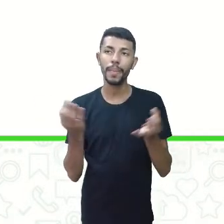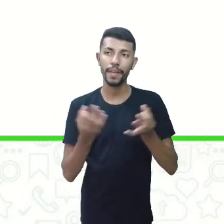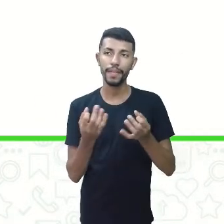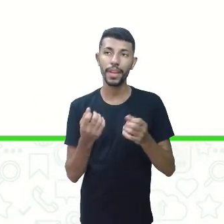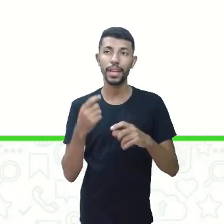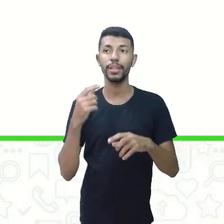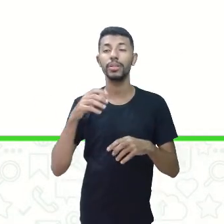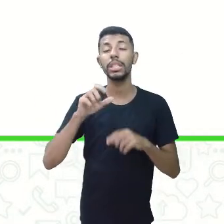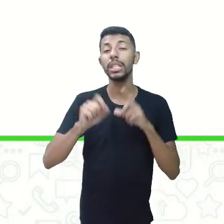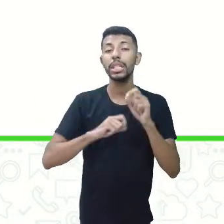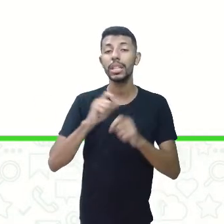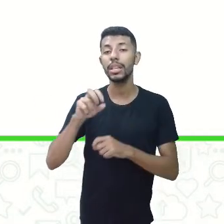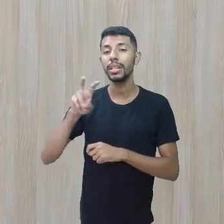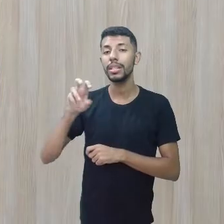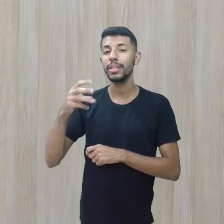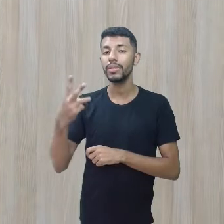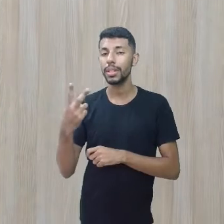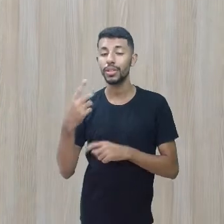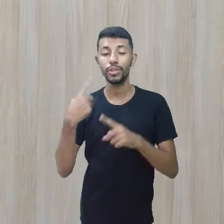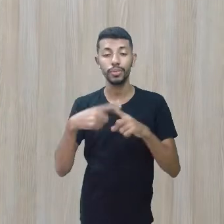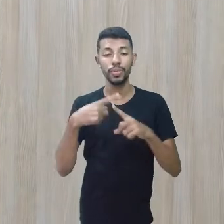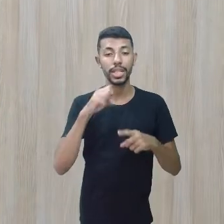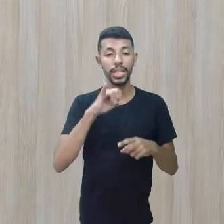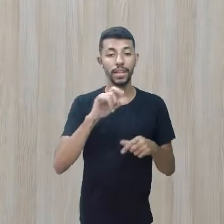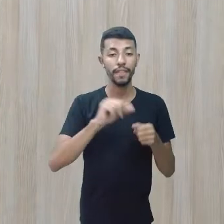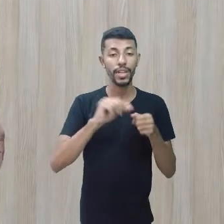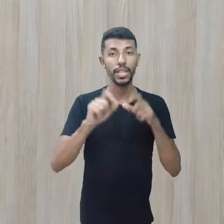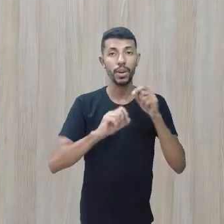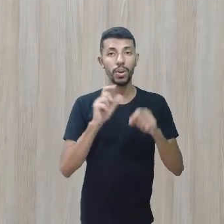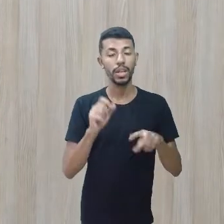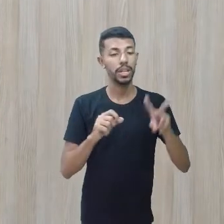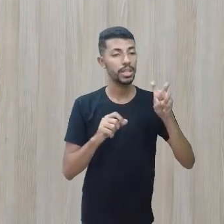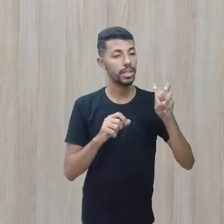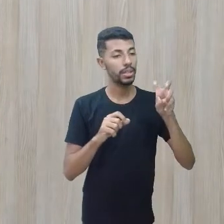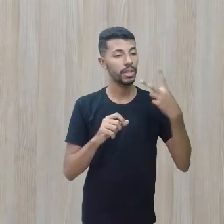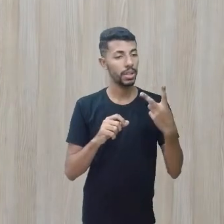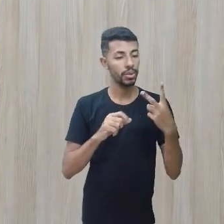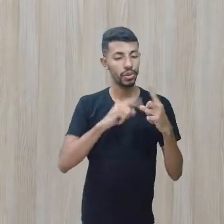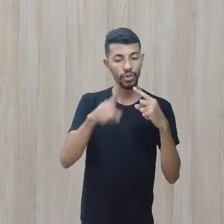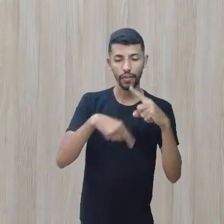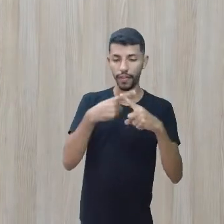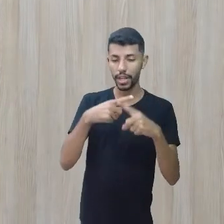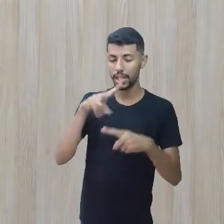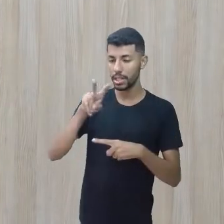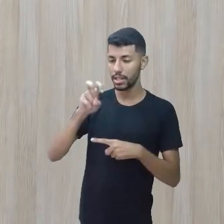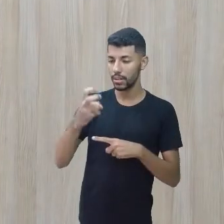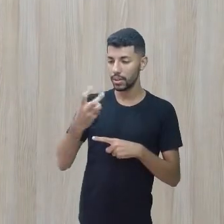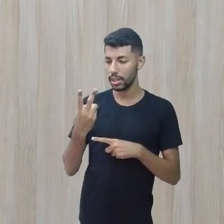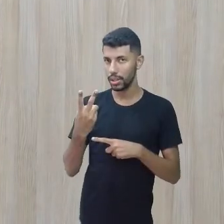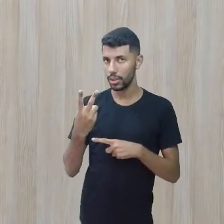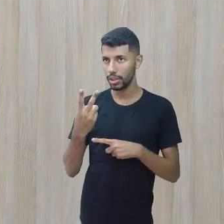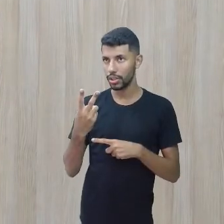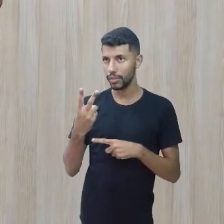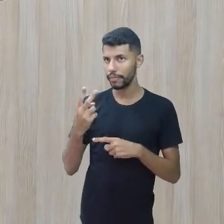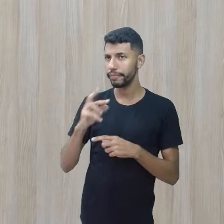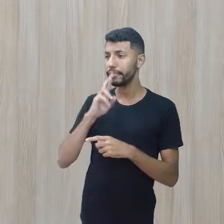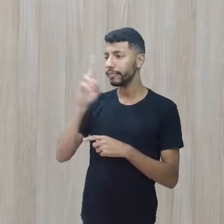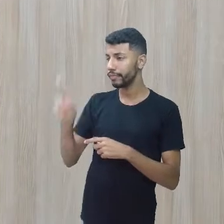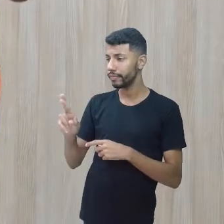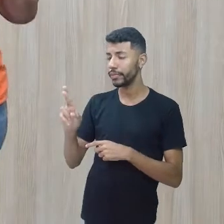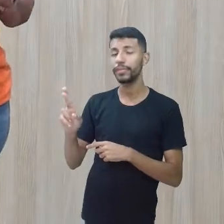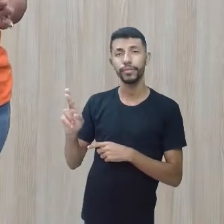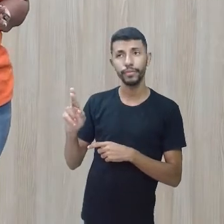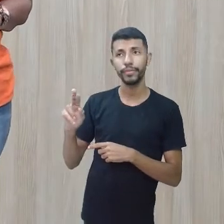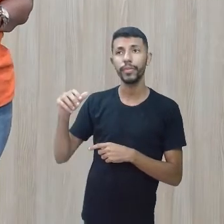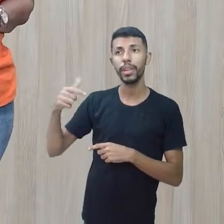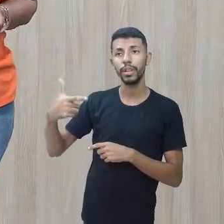vezes 52, vai dar exatamente 2.704. Então, tudo bem aí até aí agora, né?